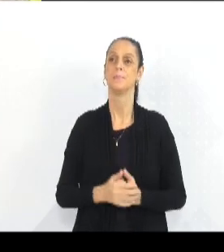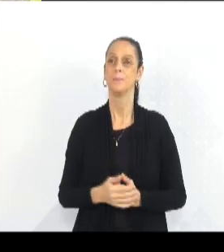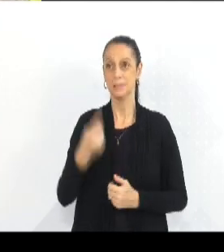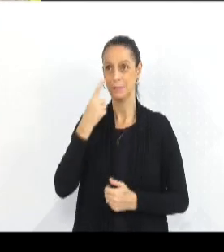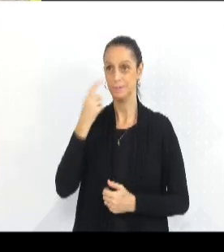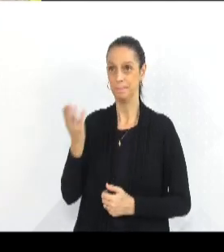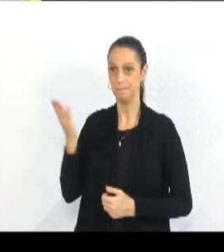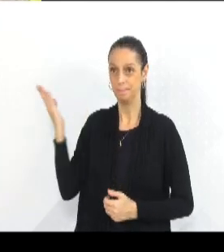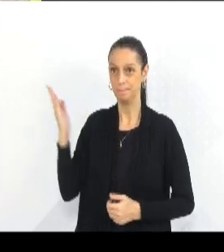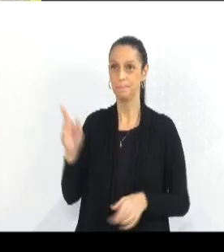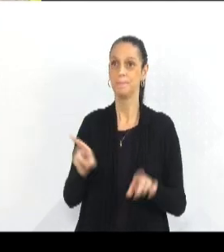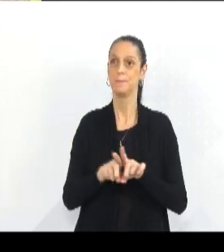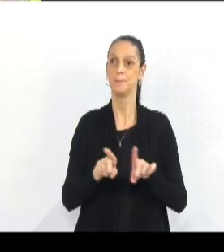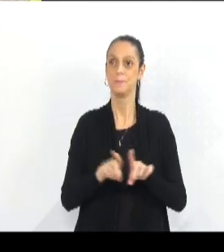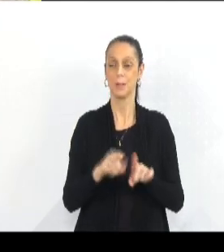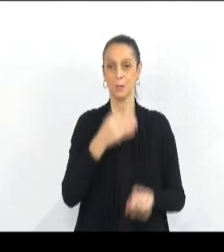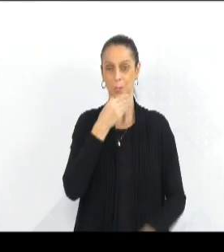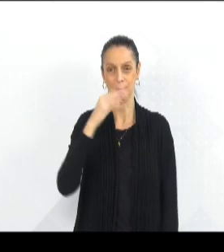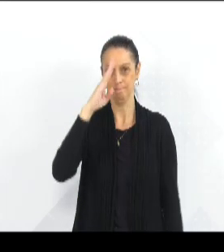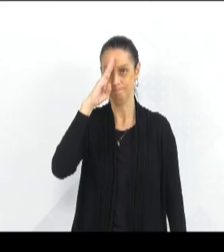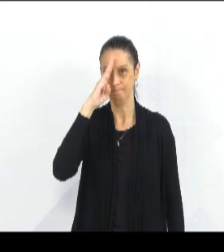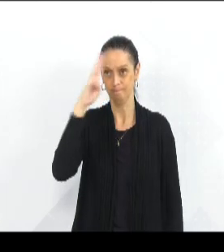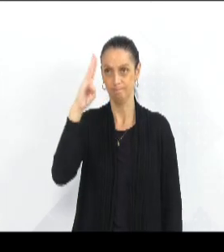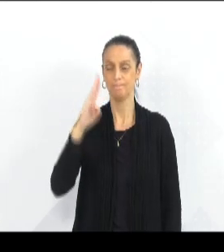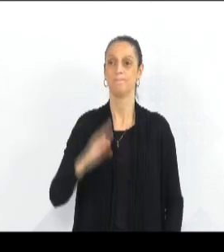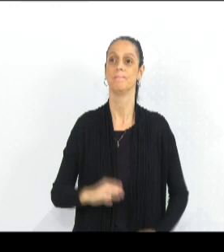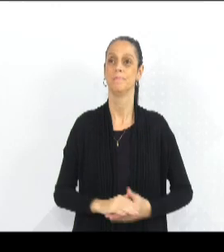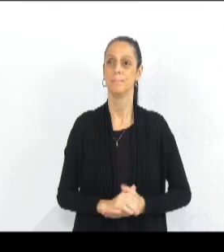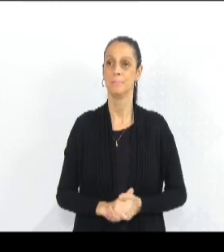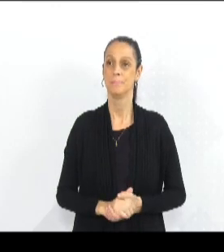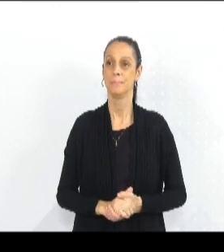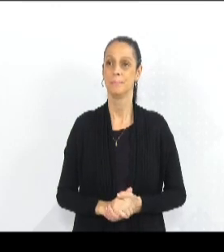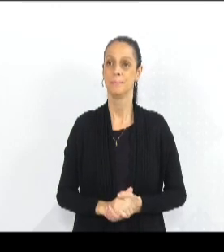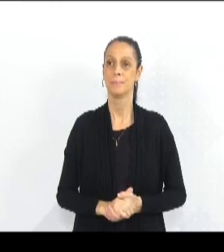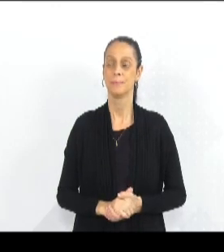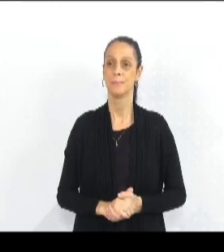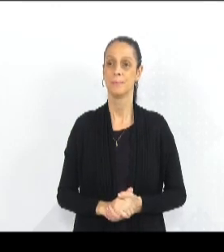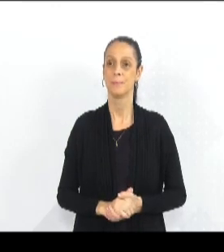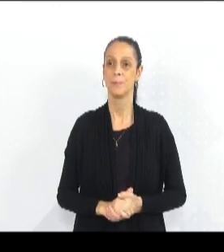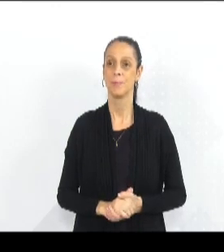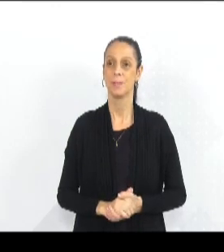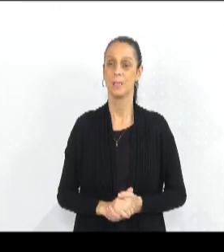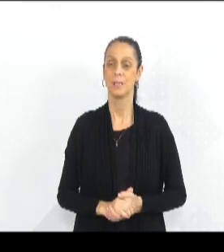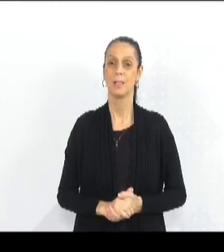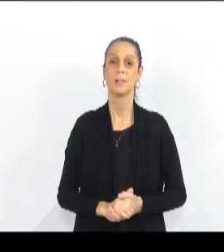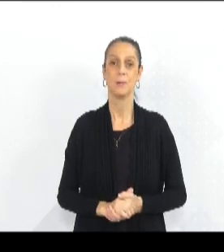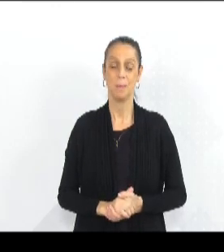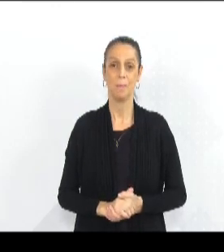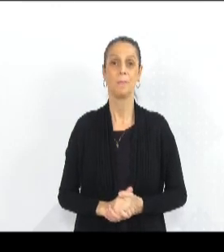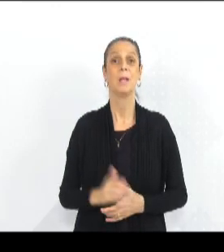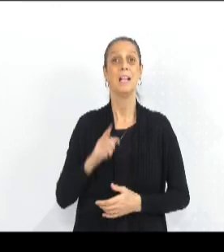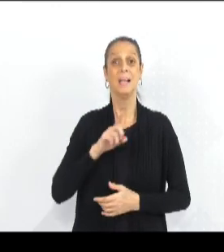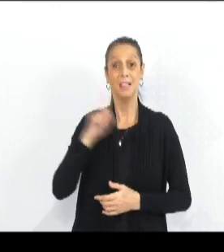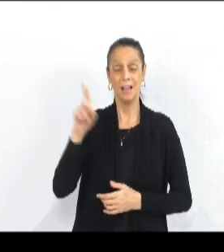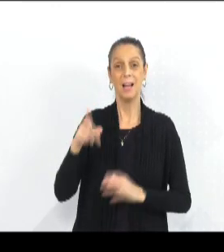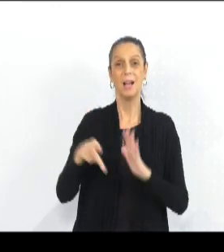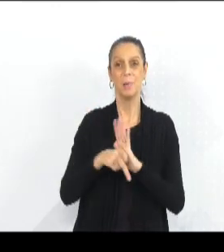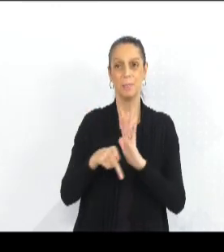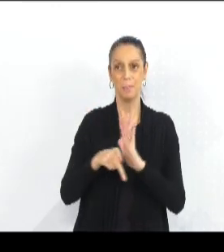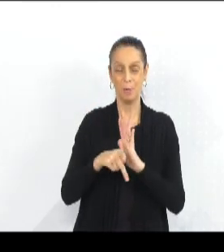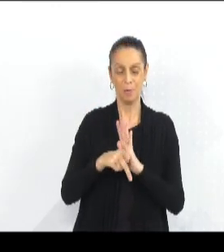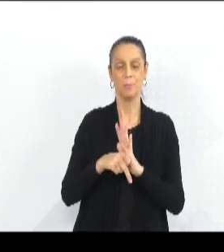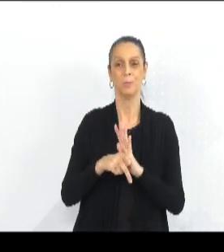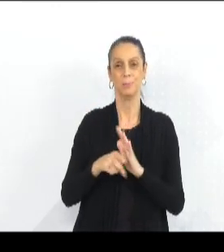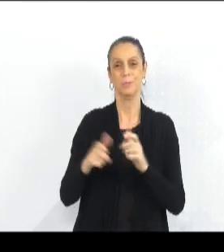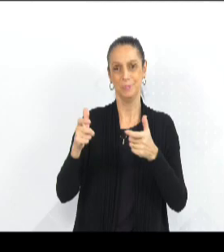comandante coronel de Infantaria Getúlio Sarandi Machado. O 32º Batalhão de Caçadores, o atual